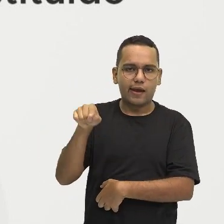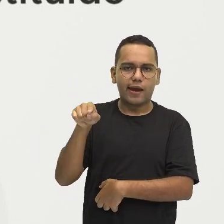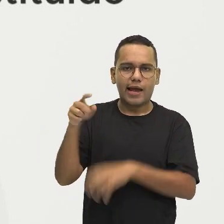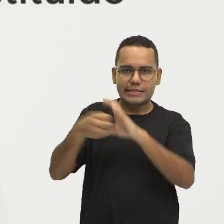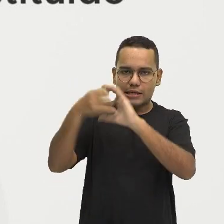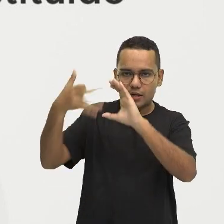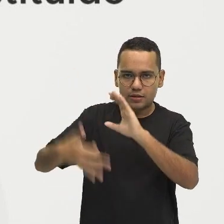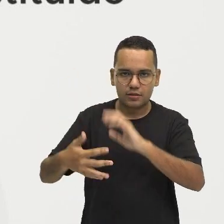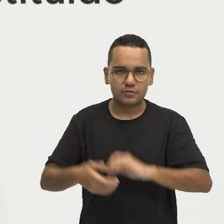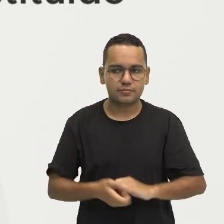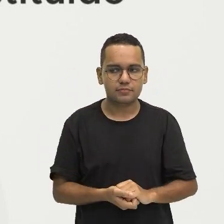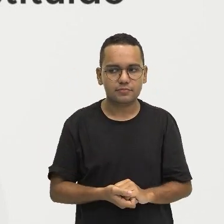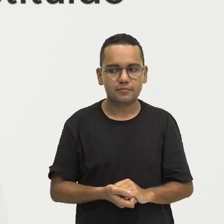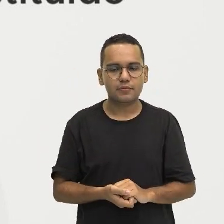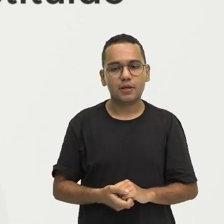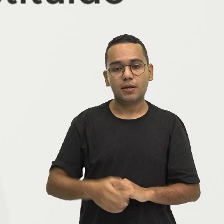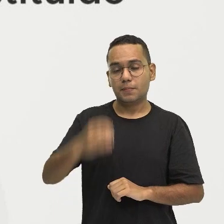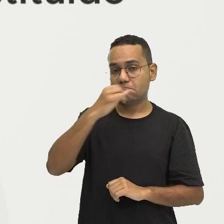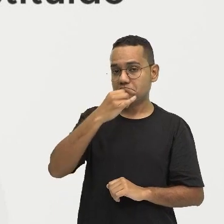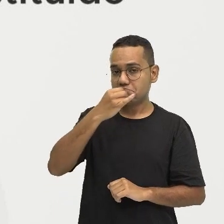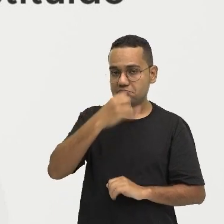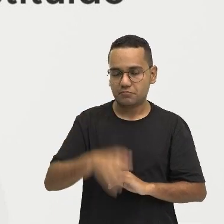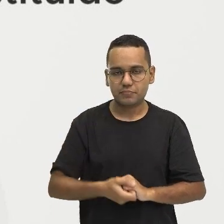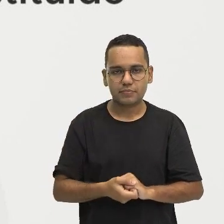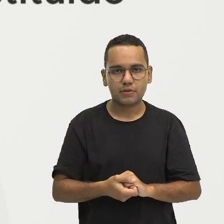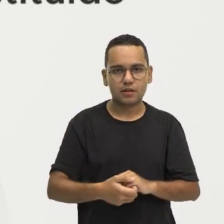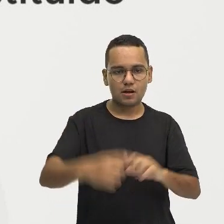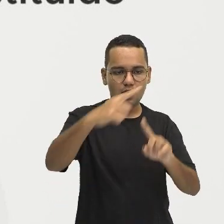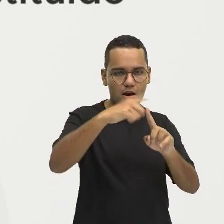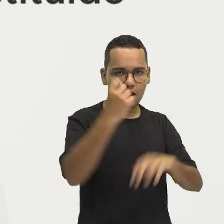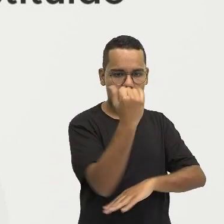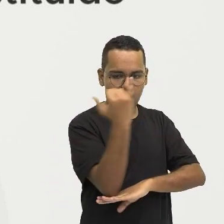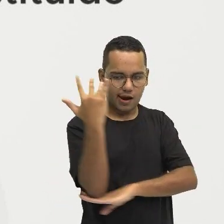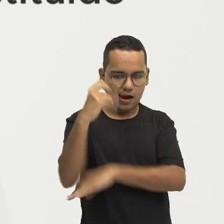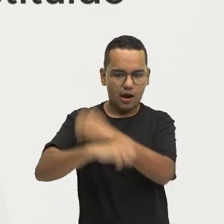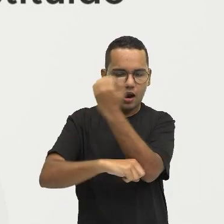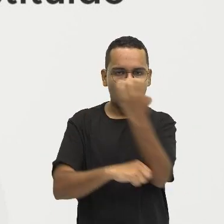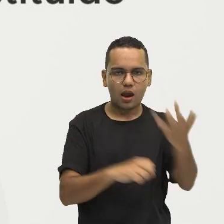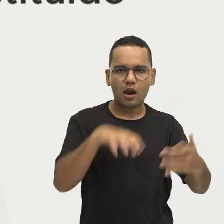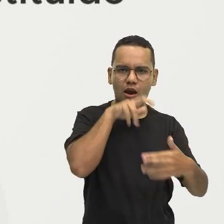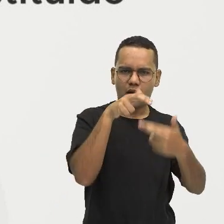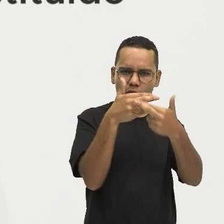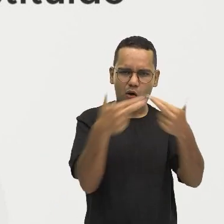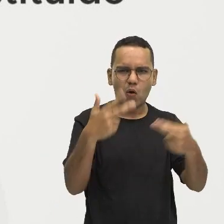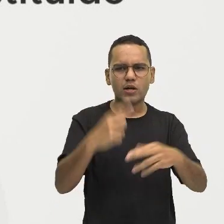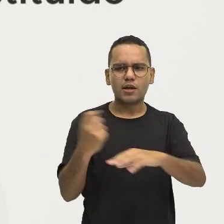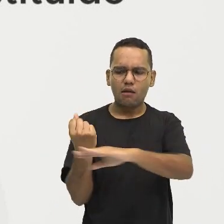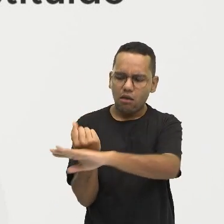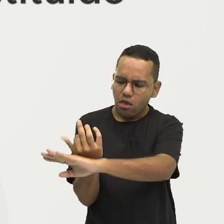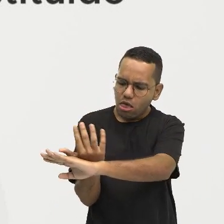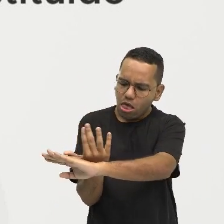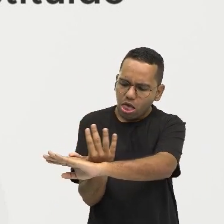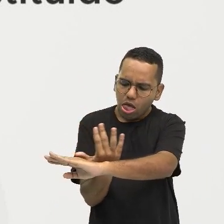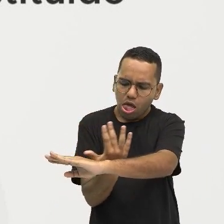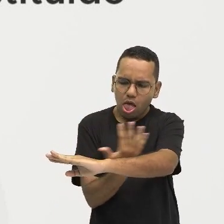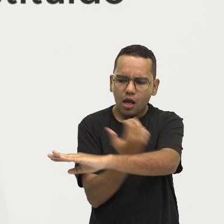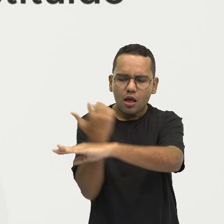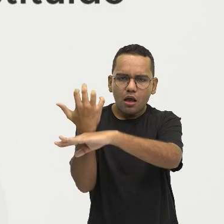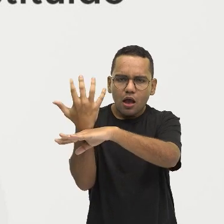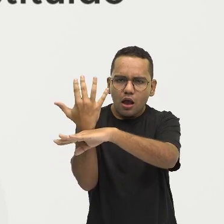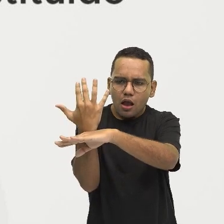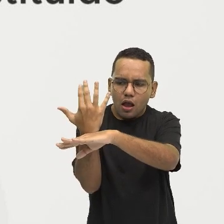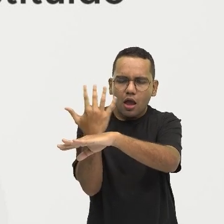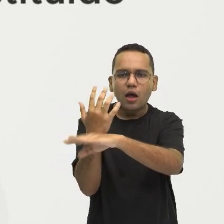né? E aí a vegetação ela é marcada pela presença de gramíneas, plantas rasteiras, arbustos